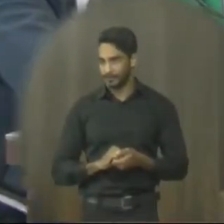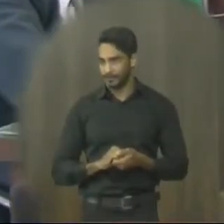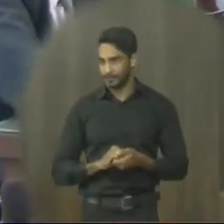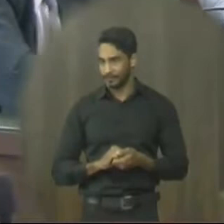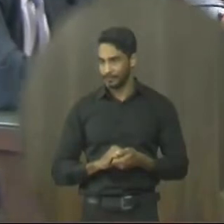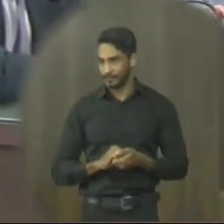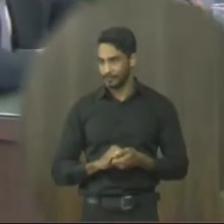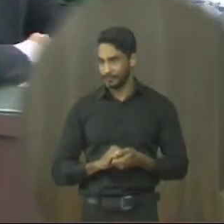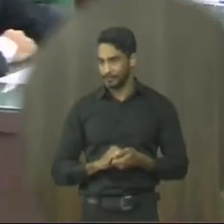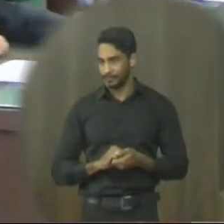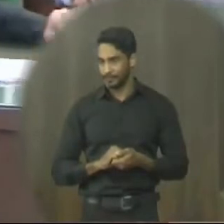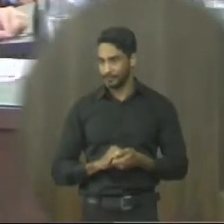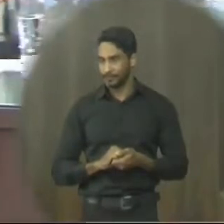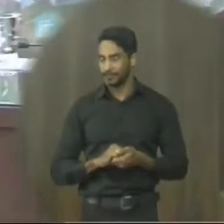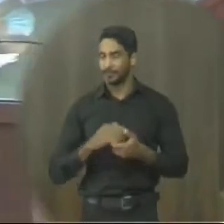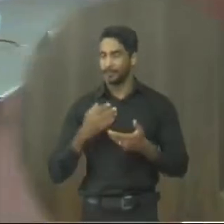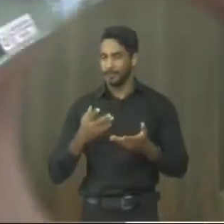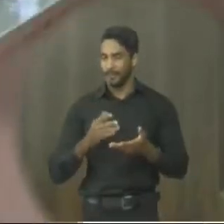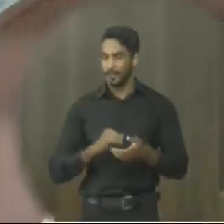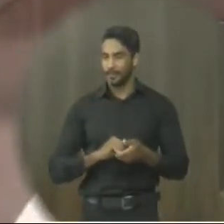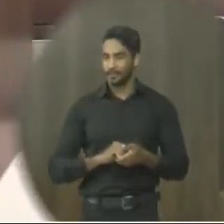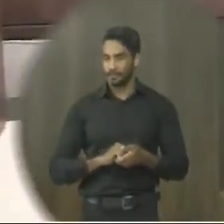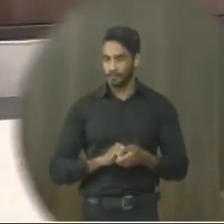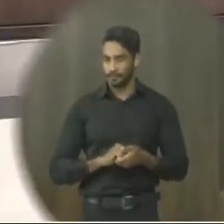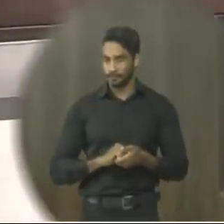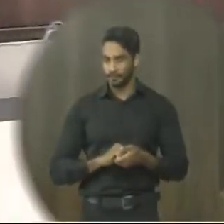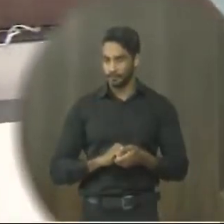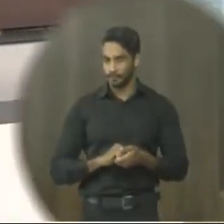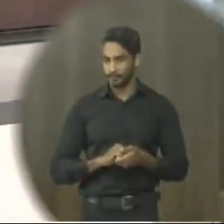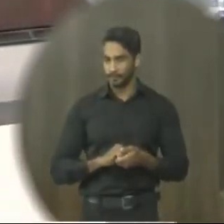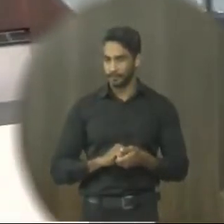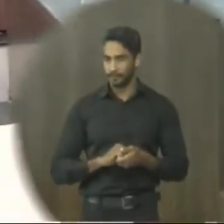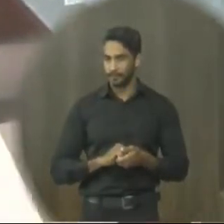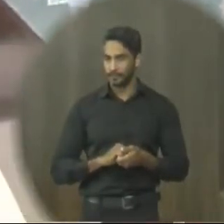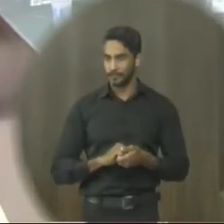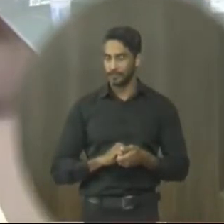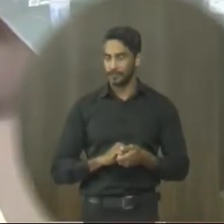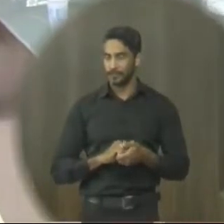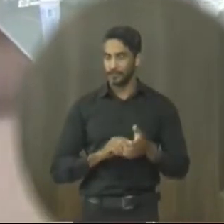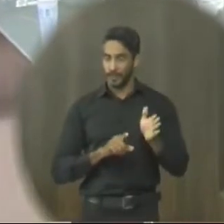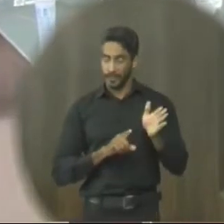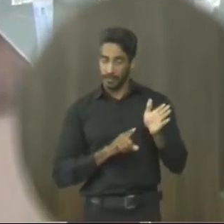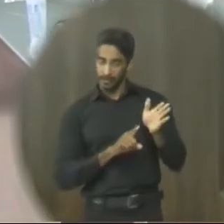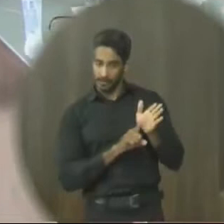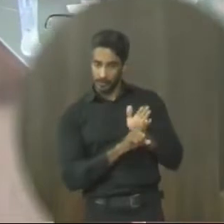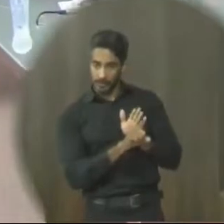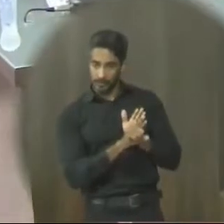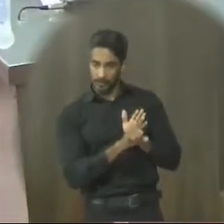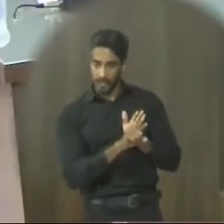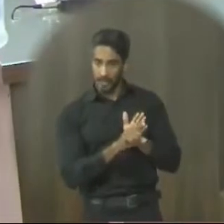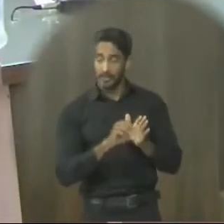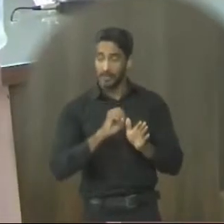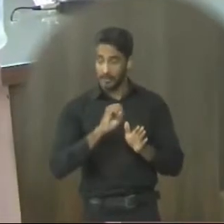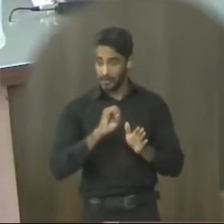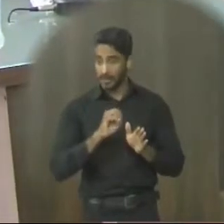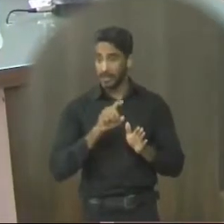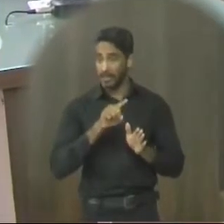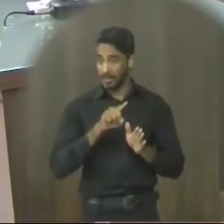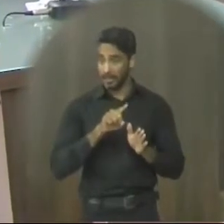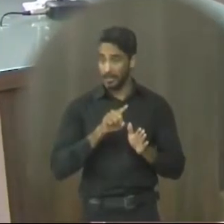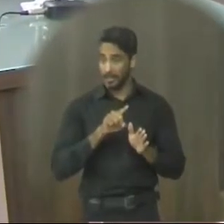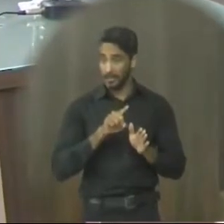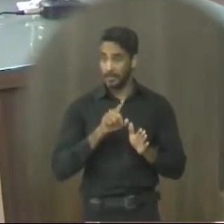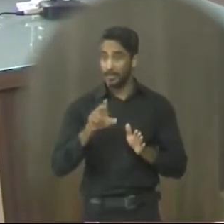ordem. Vossa Excelência dia em interrogar o secretário aí, se ele está apto a